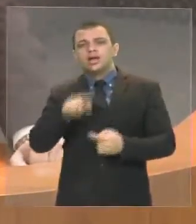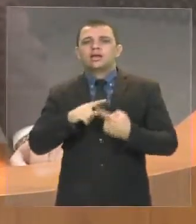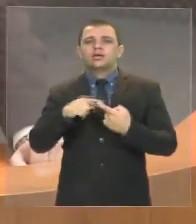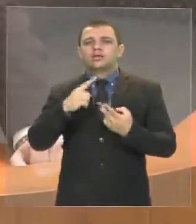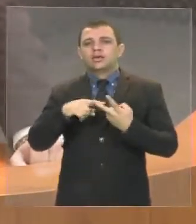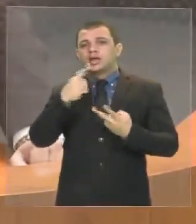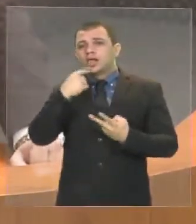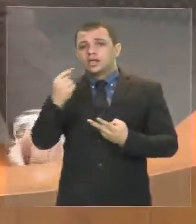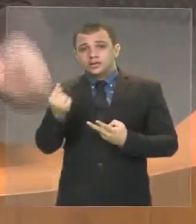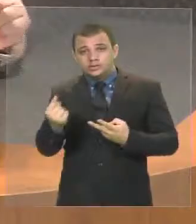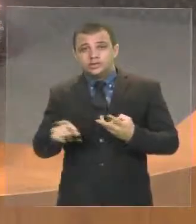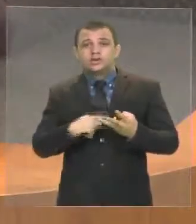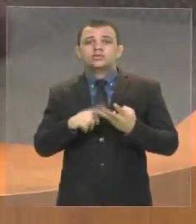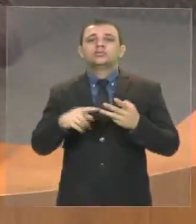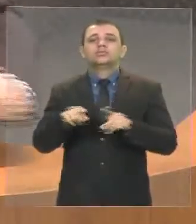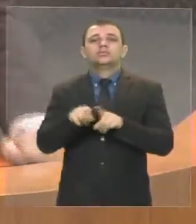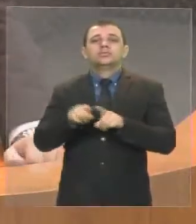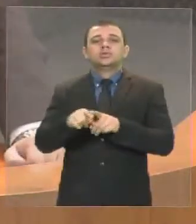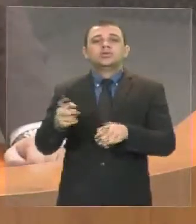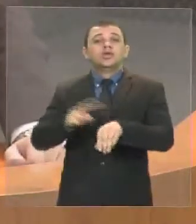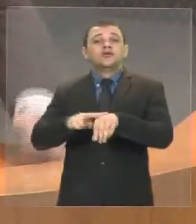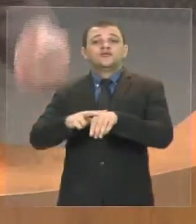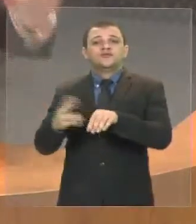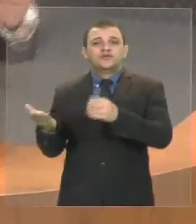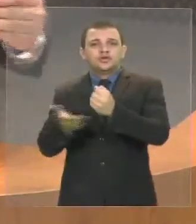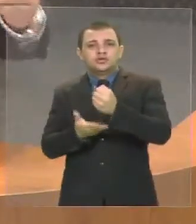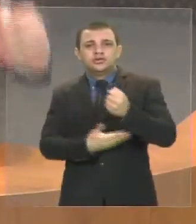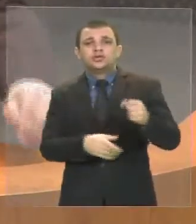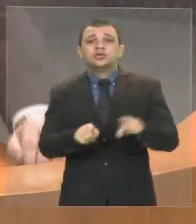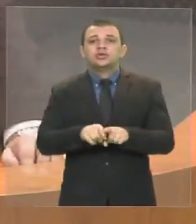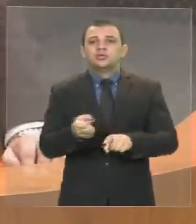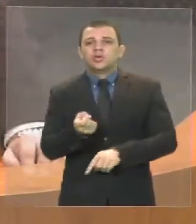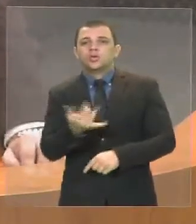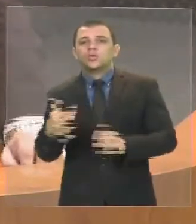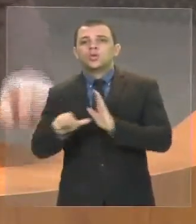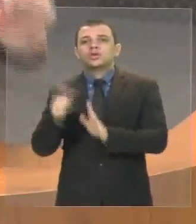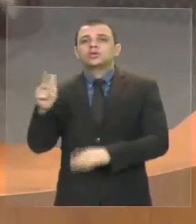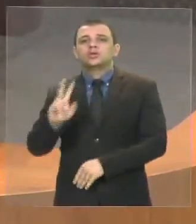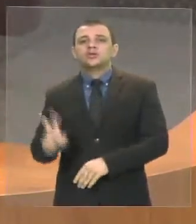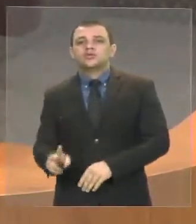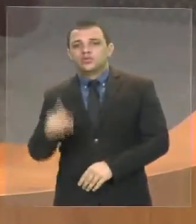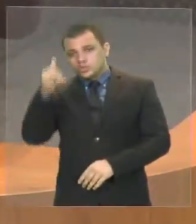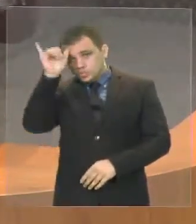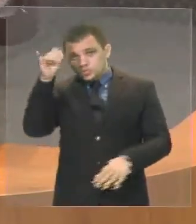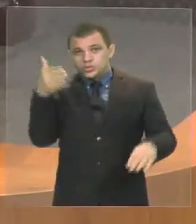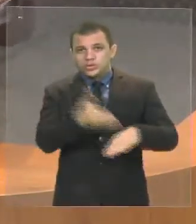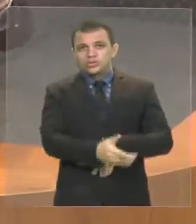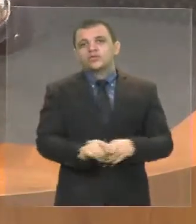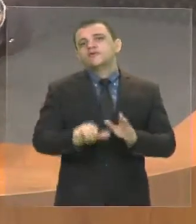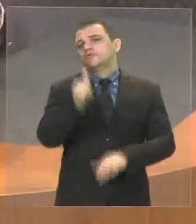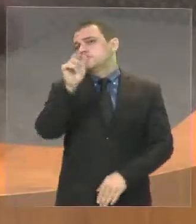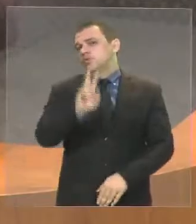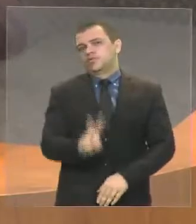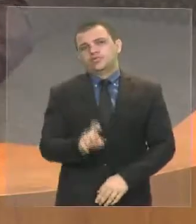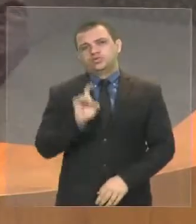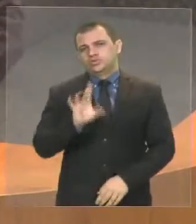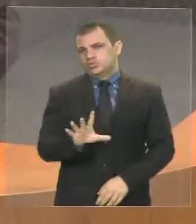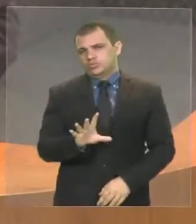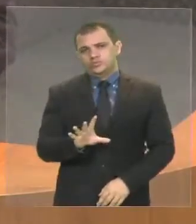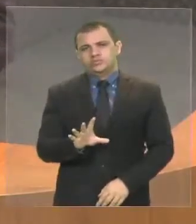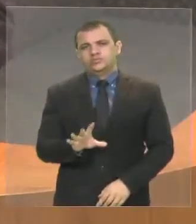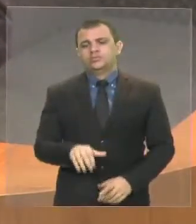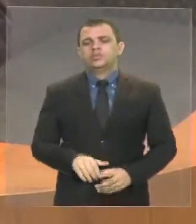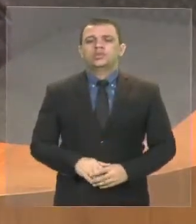o percurso de quantas vezes ele vai correr, que isso limitou hoje o boi ser correr uma vez por